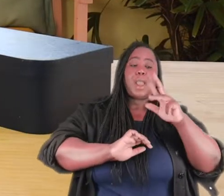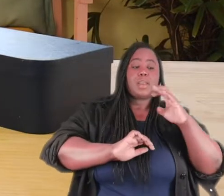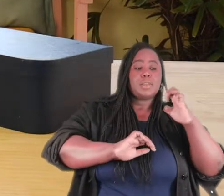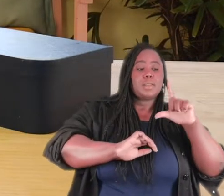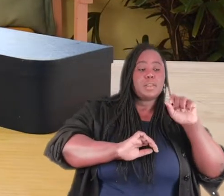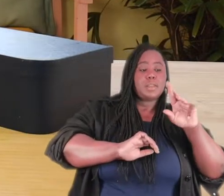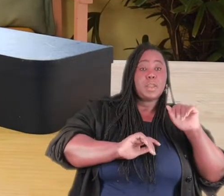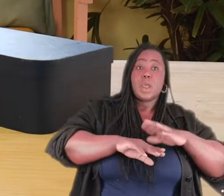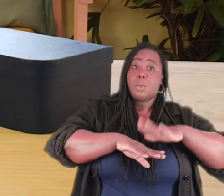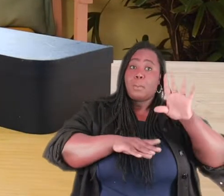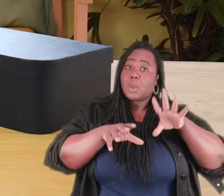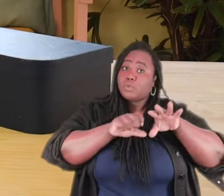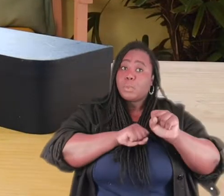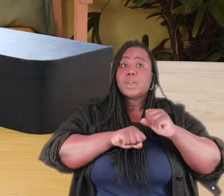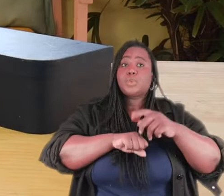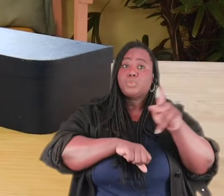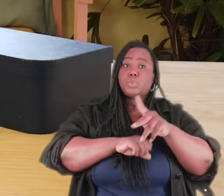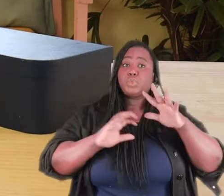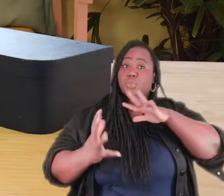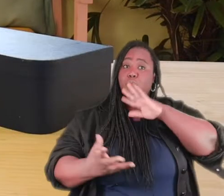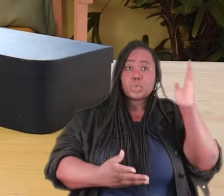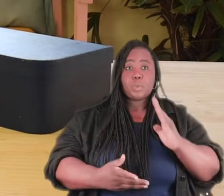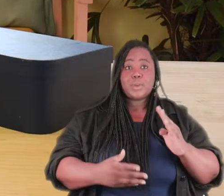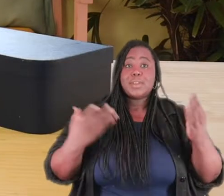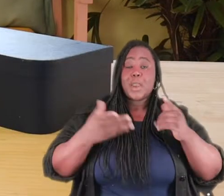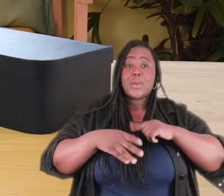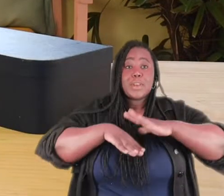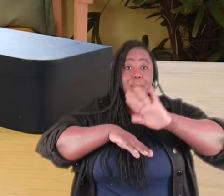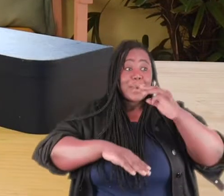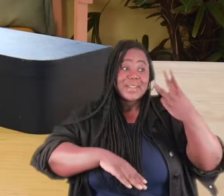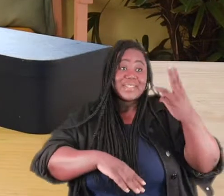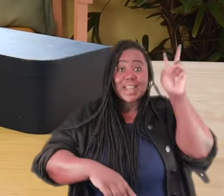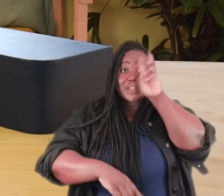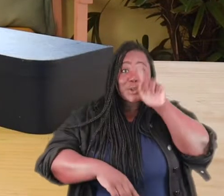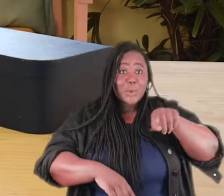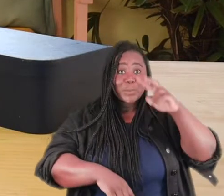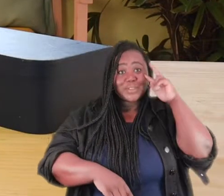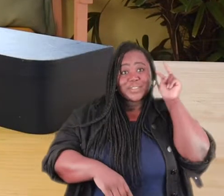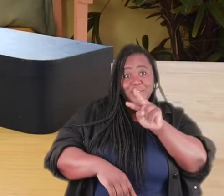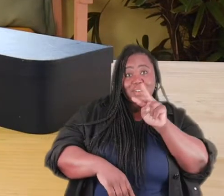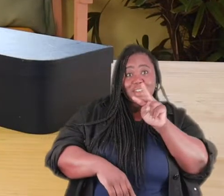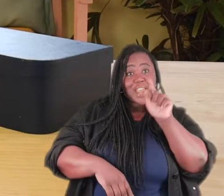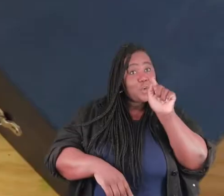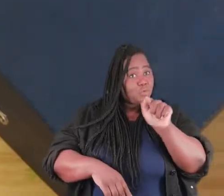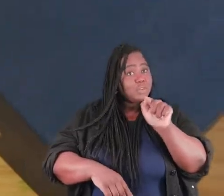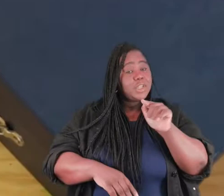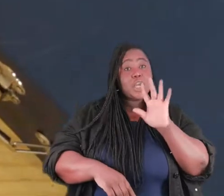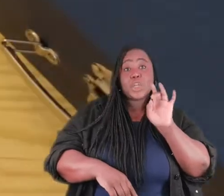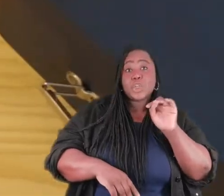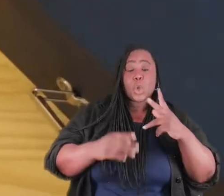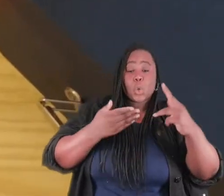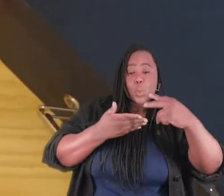o maior formador de público do Brasil. Agora tem mais 3 histórias para você assistir. E é com vocês, viu?